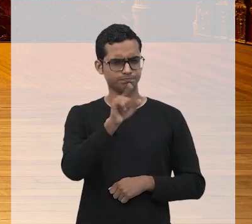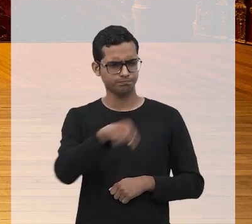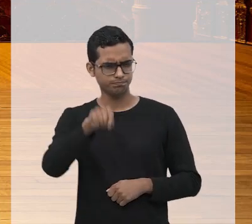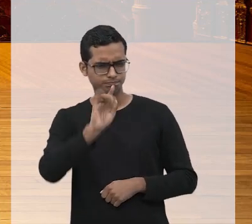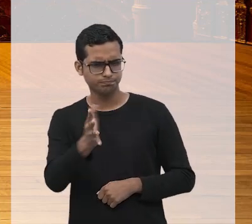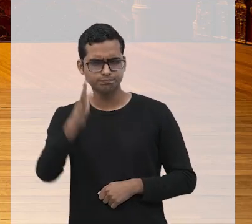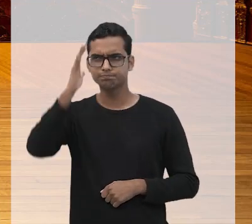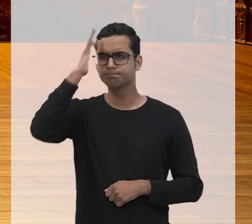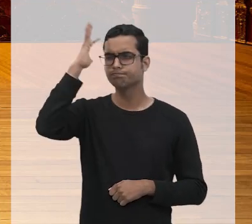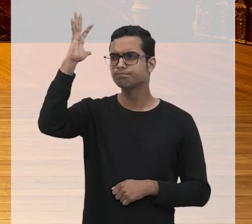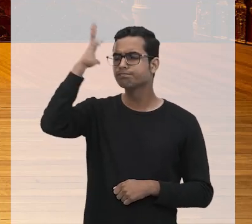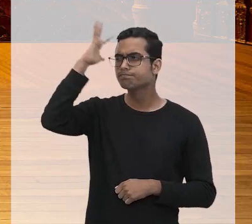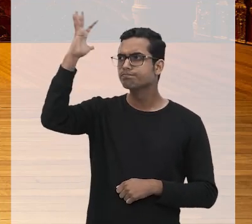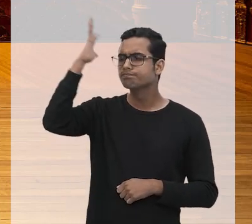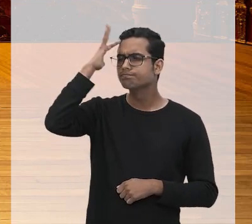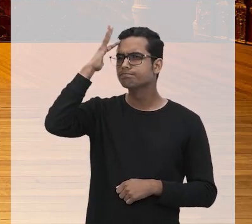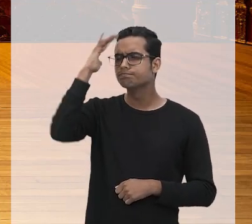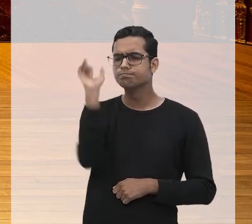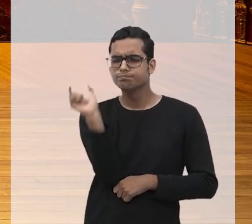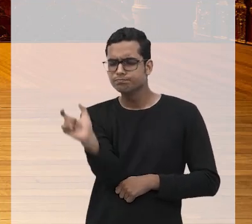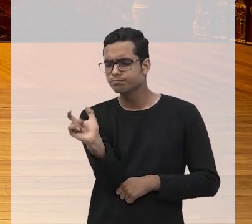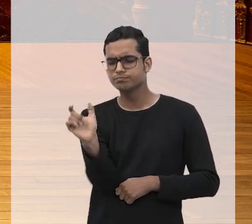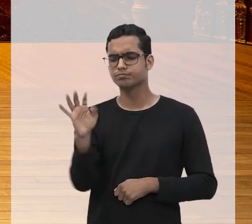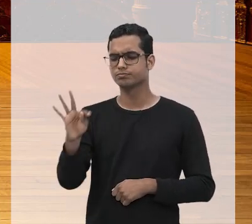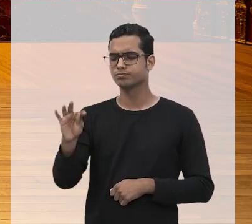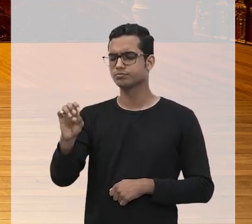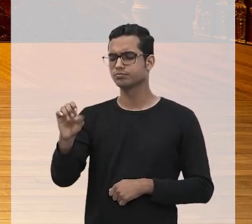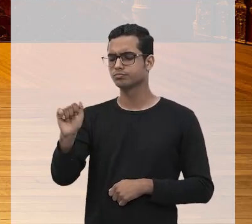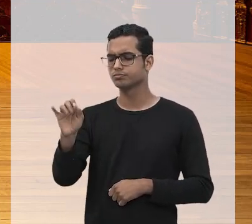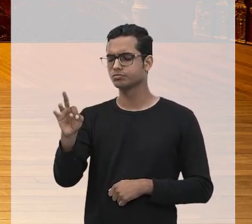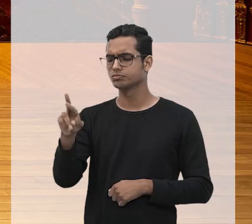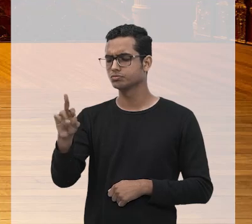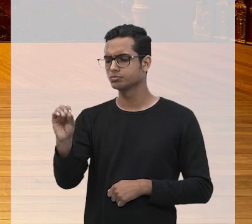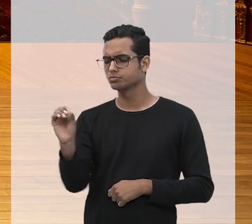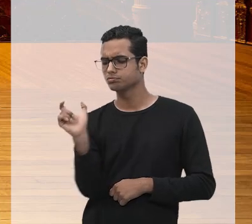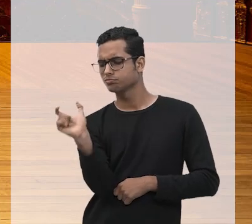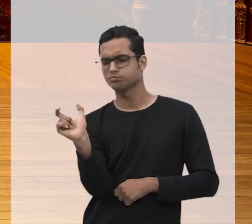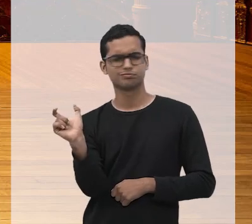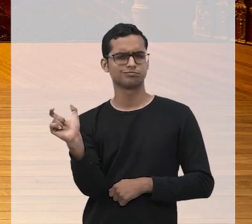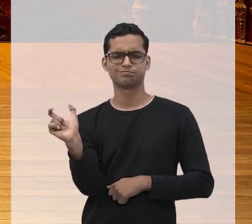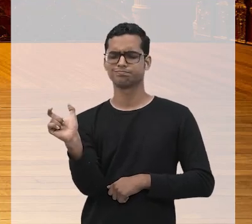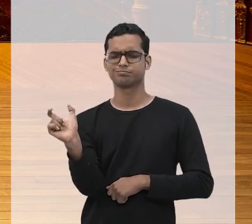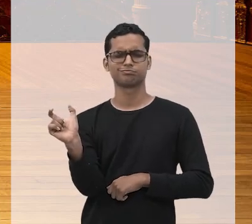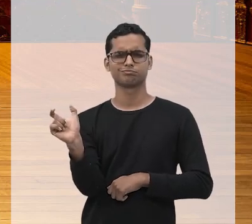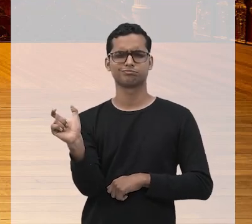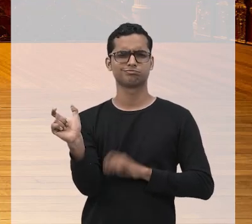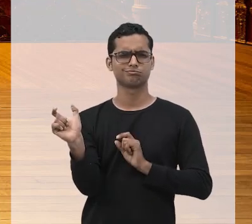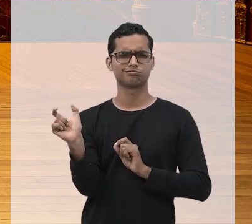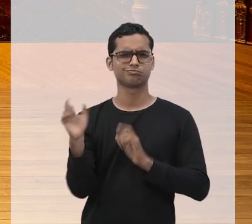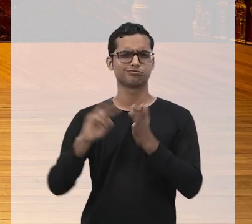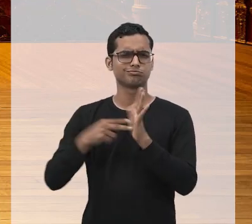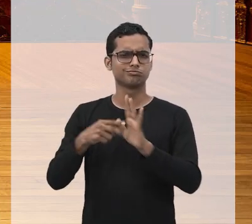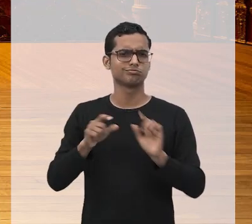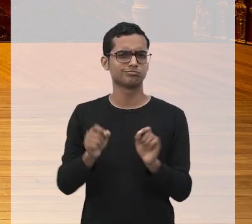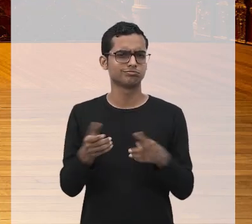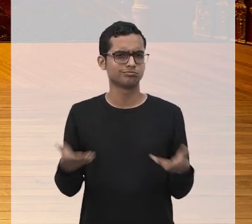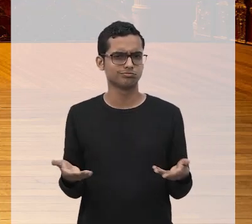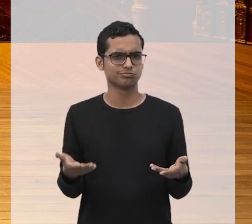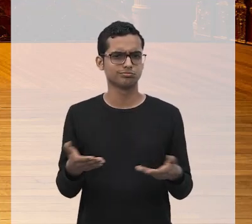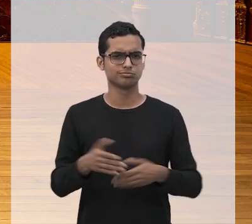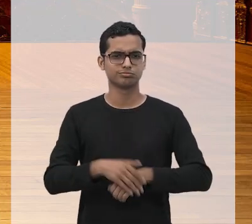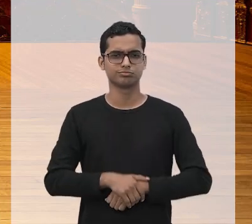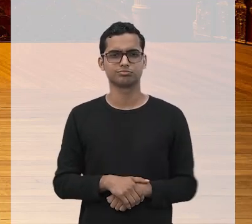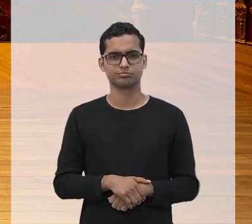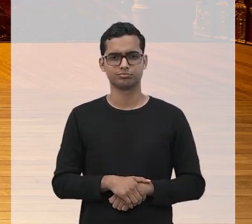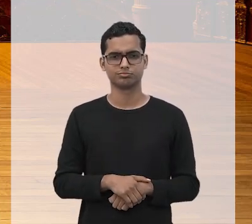pensar o que a palavra teatro significa? De repente a gente está falando teatro, teatro, teatro. Mas vocês já pararam para pensar? O que